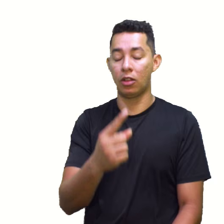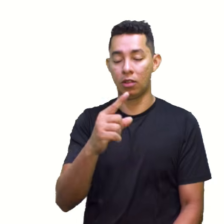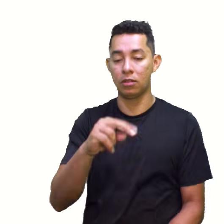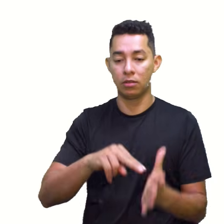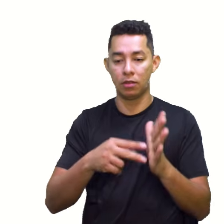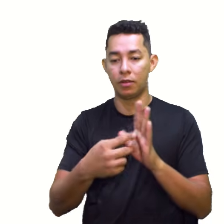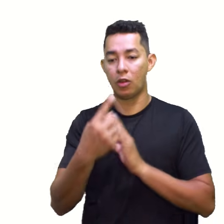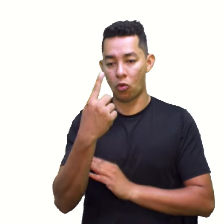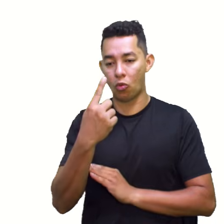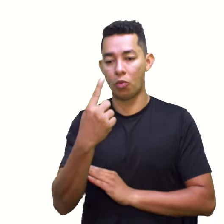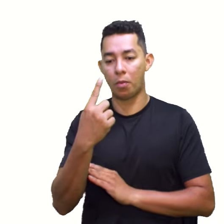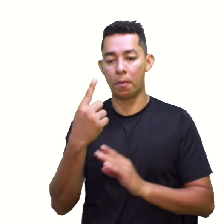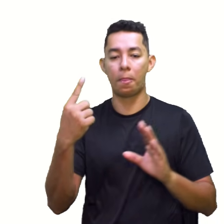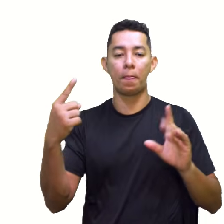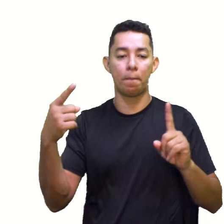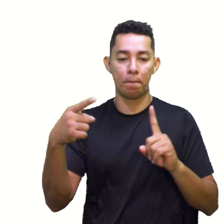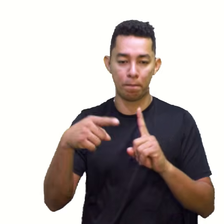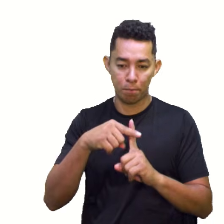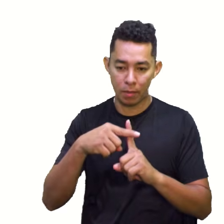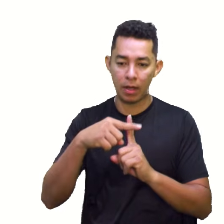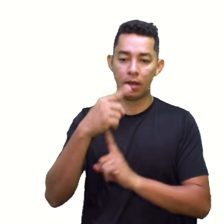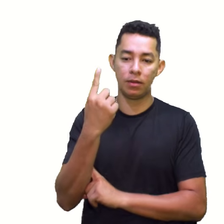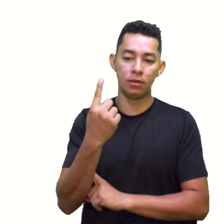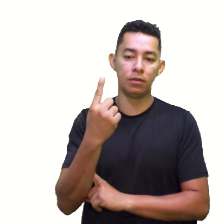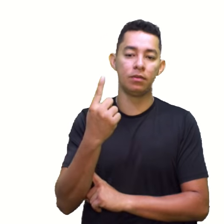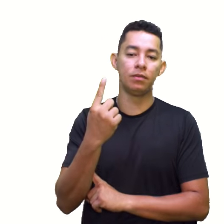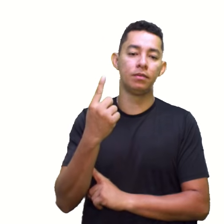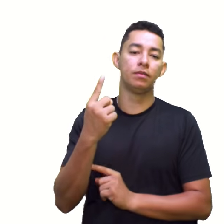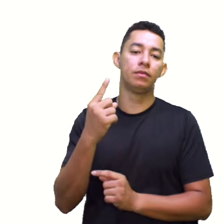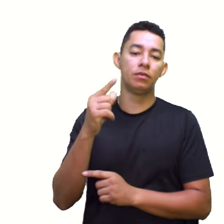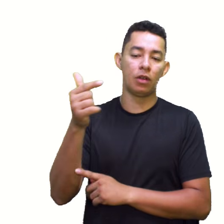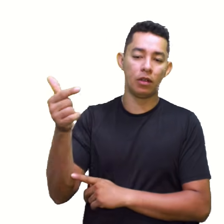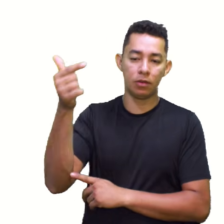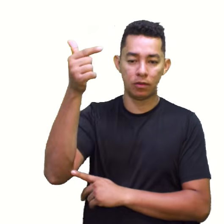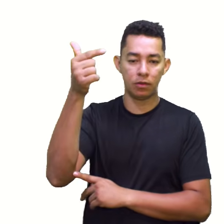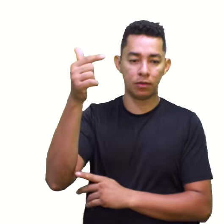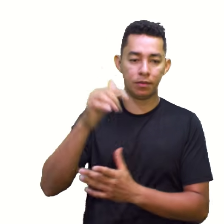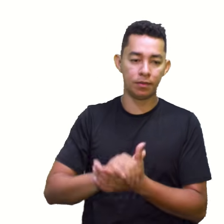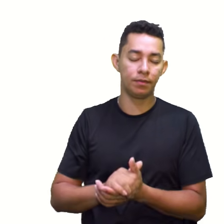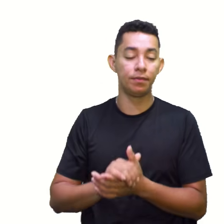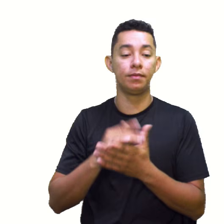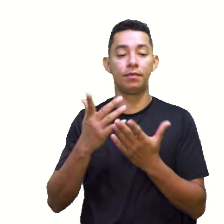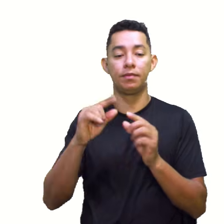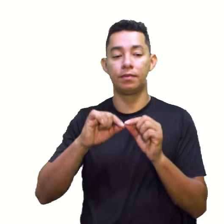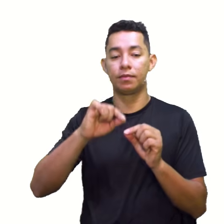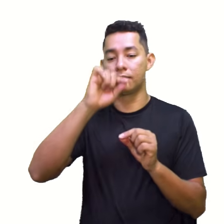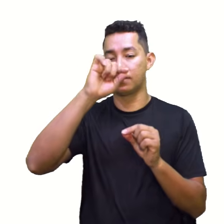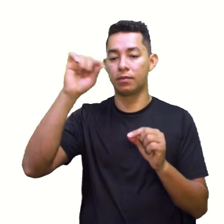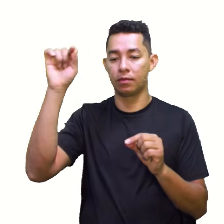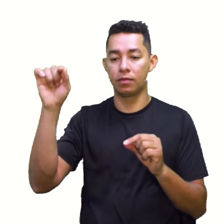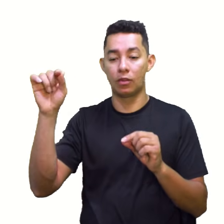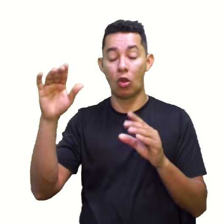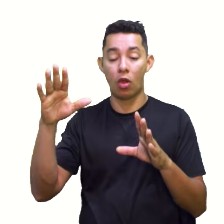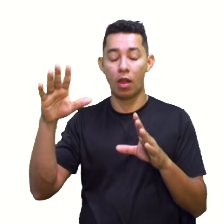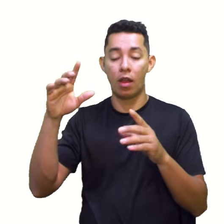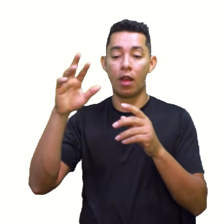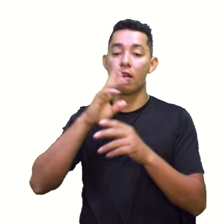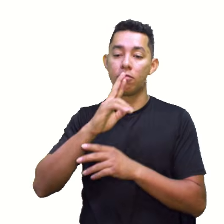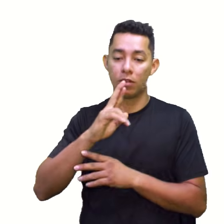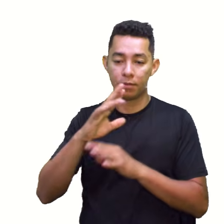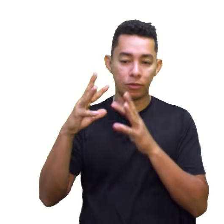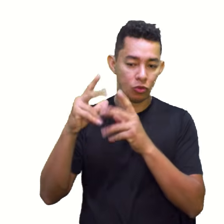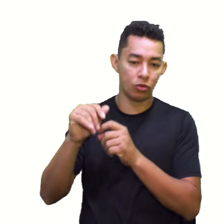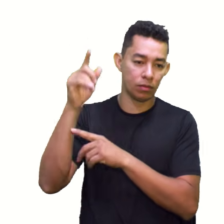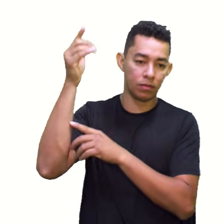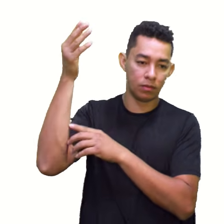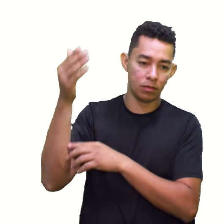mais ao quadrado. Distância é igual a raiz quadrada de 0 ao quadrado mais